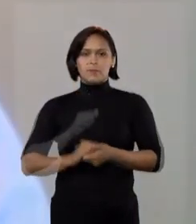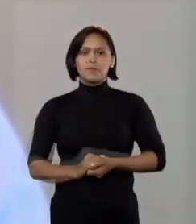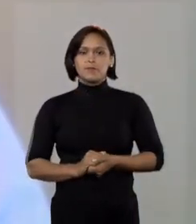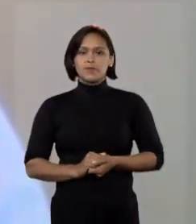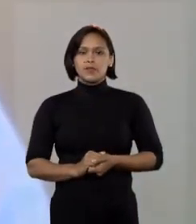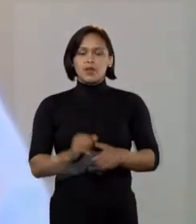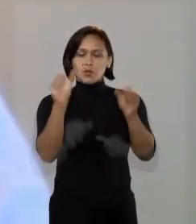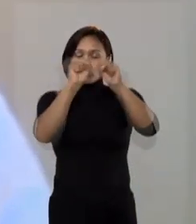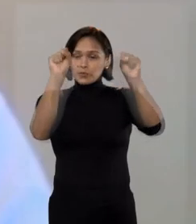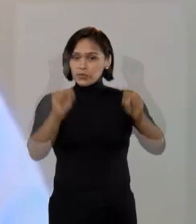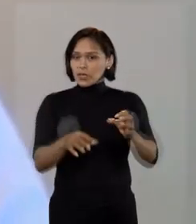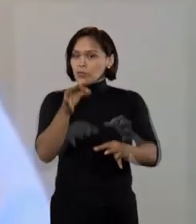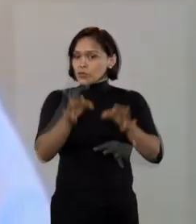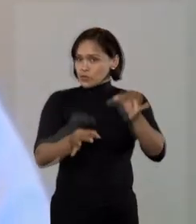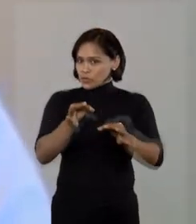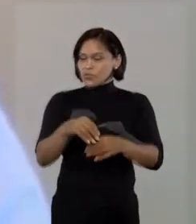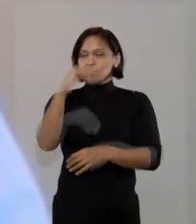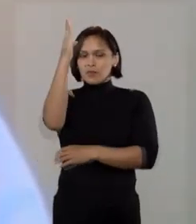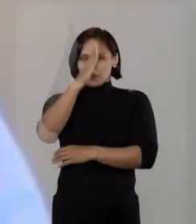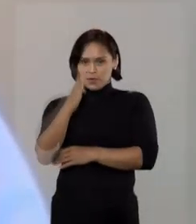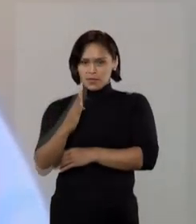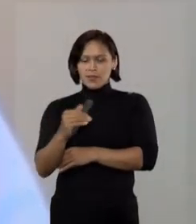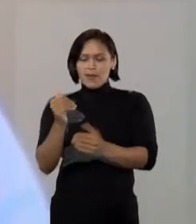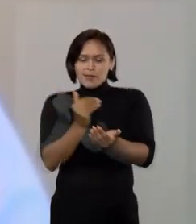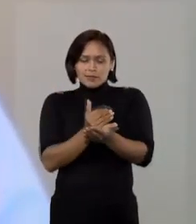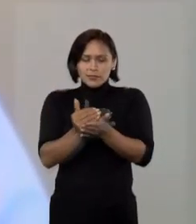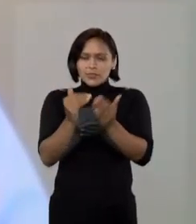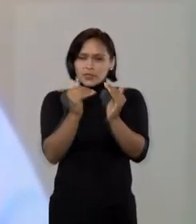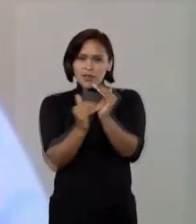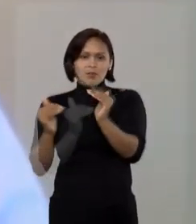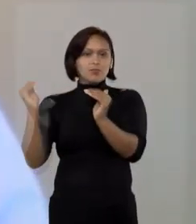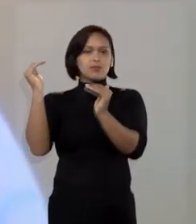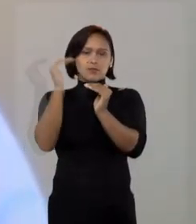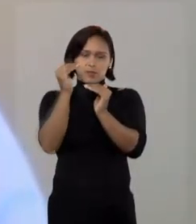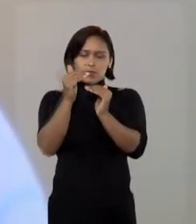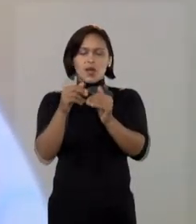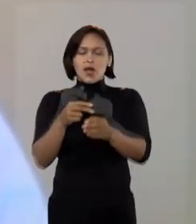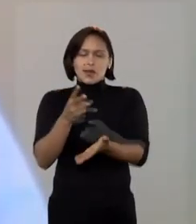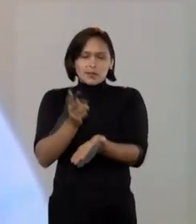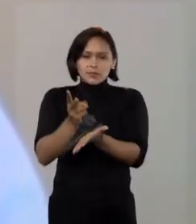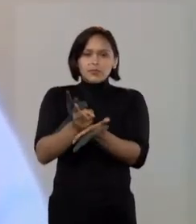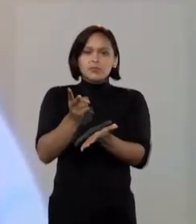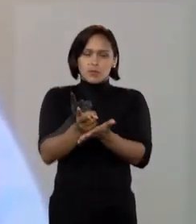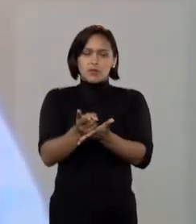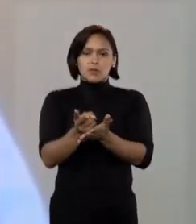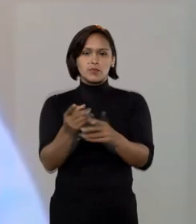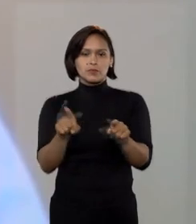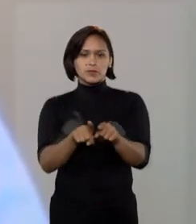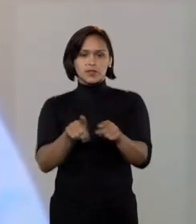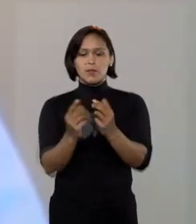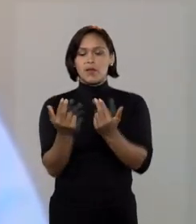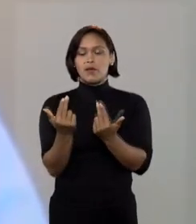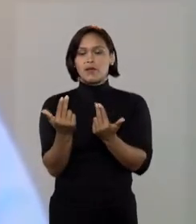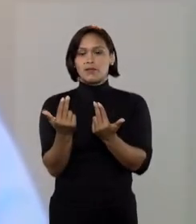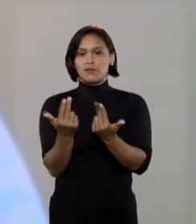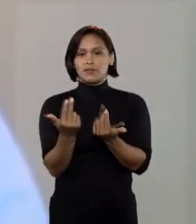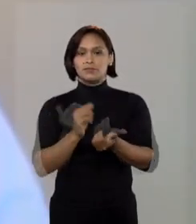sistema judicial brasileiro fez esforços consistentes para promover a